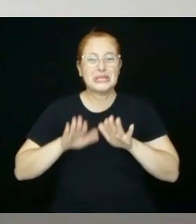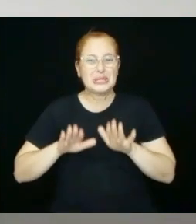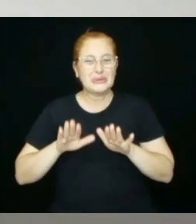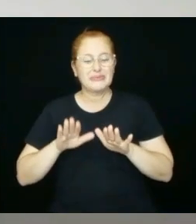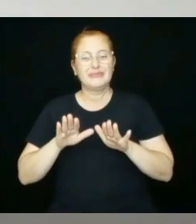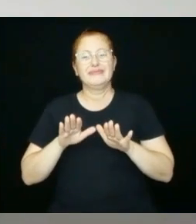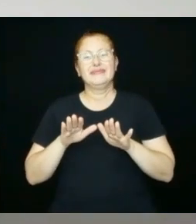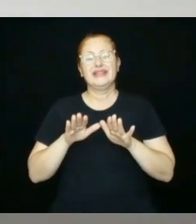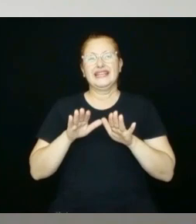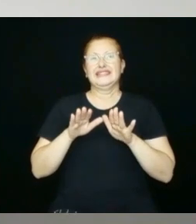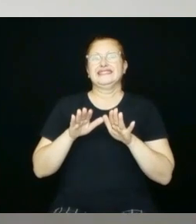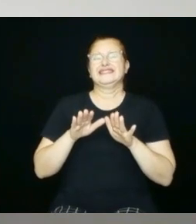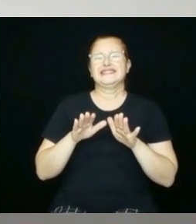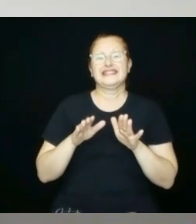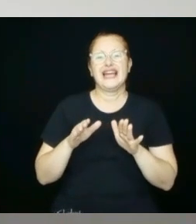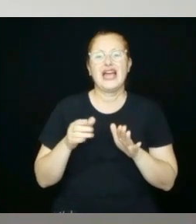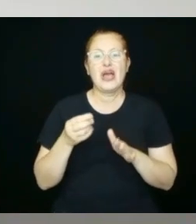acho.